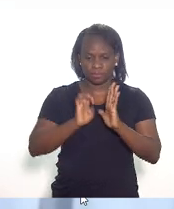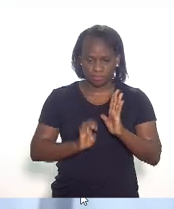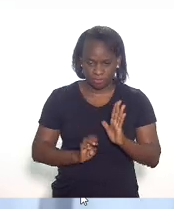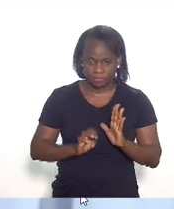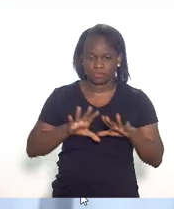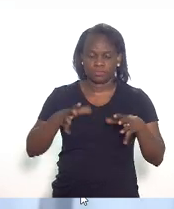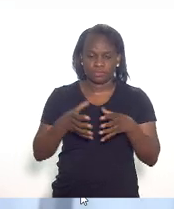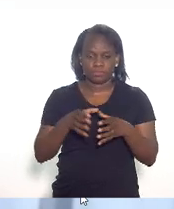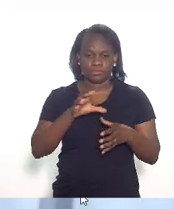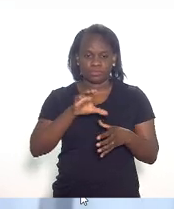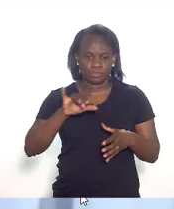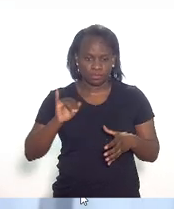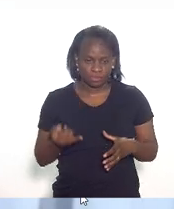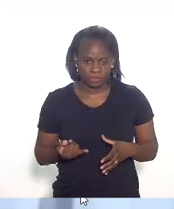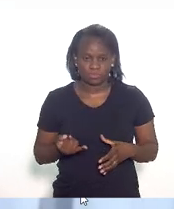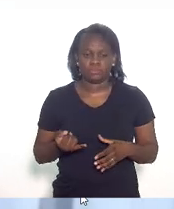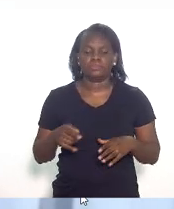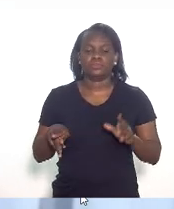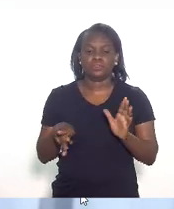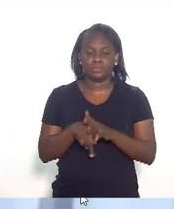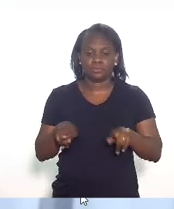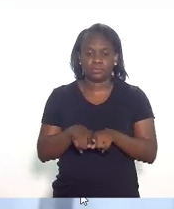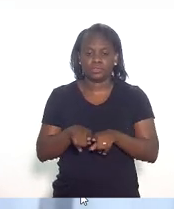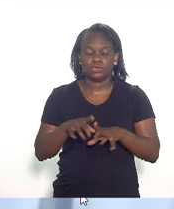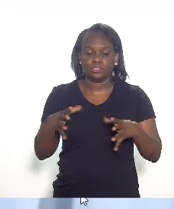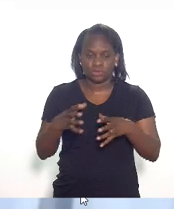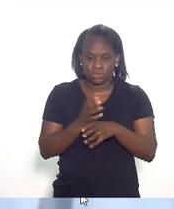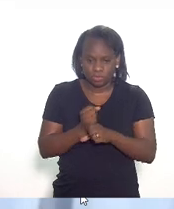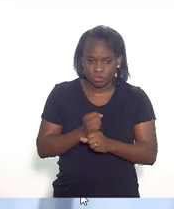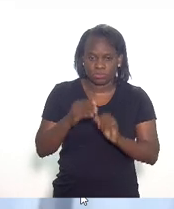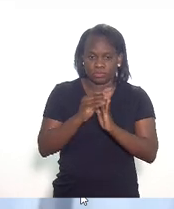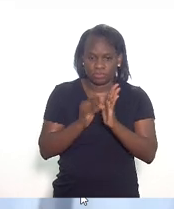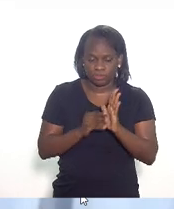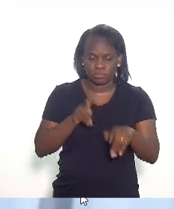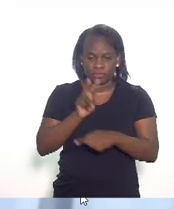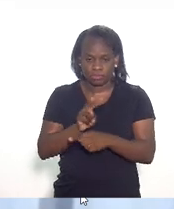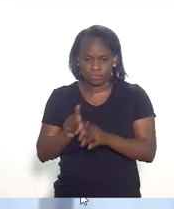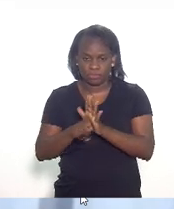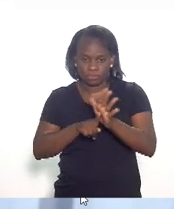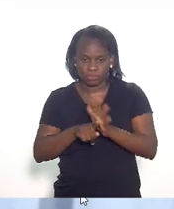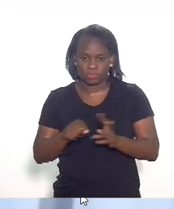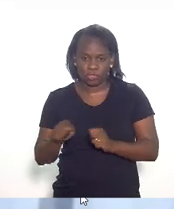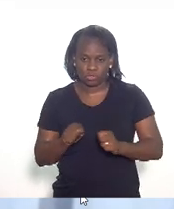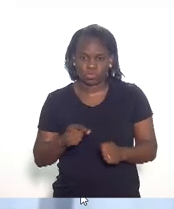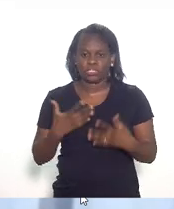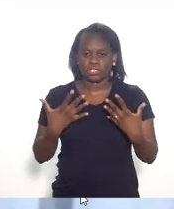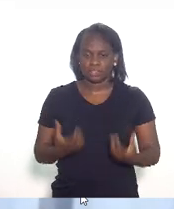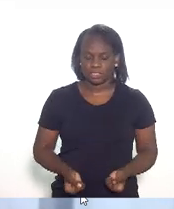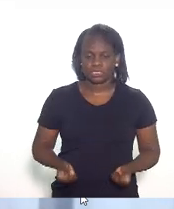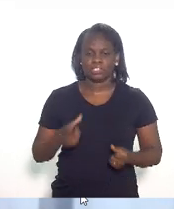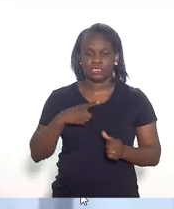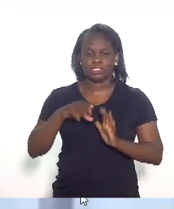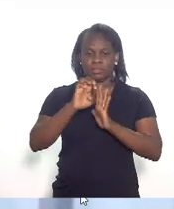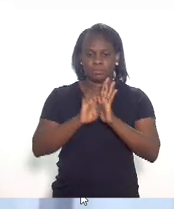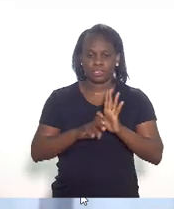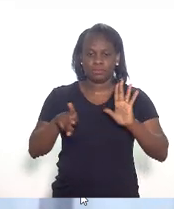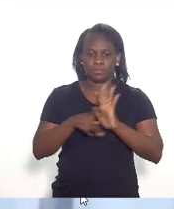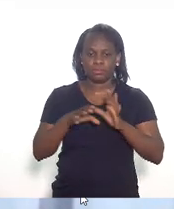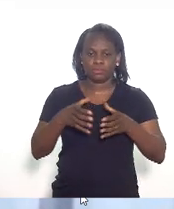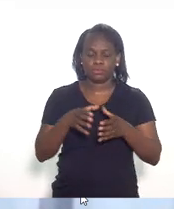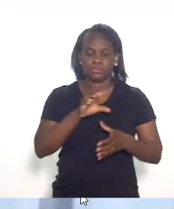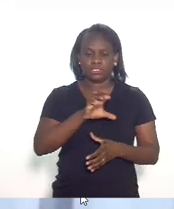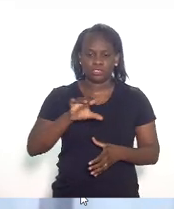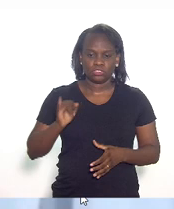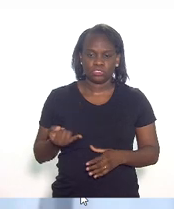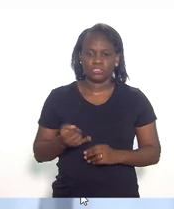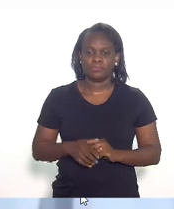da Comissão de Constituição e Justiça. De orçamento, finanças, fiscalização financeira e controle favorável com as emendas da Comissão de Constituição